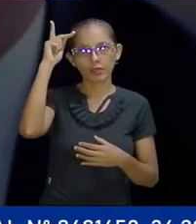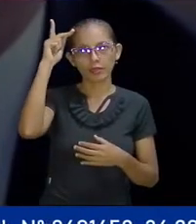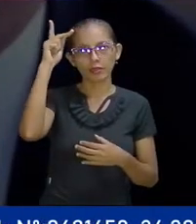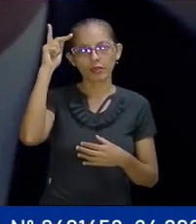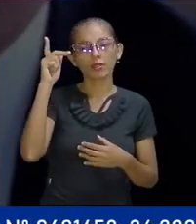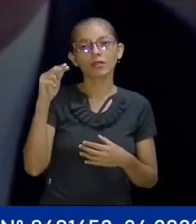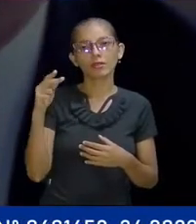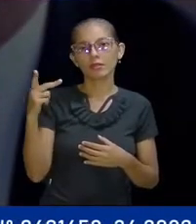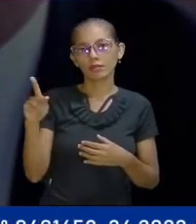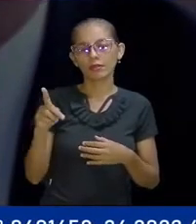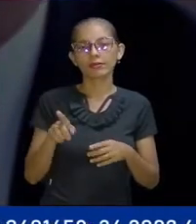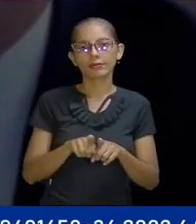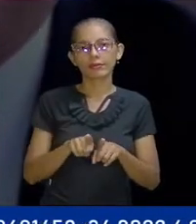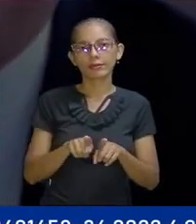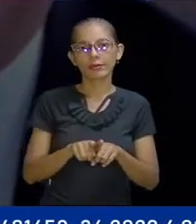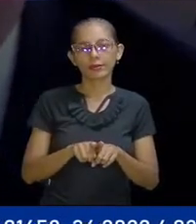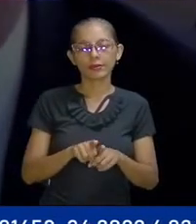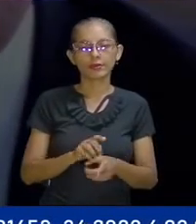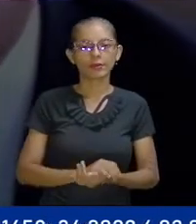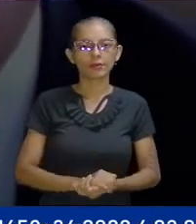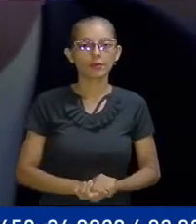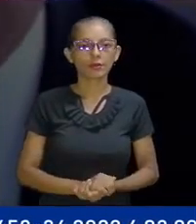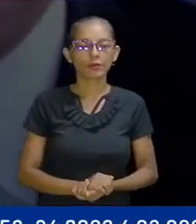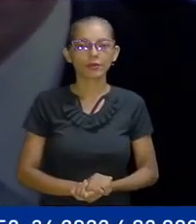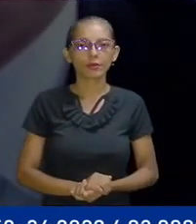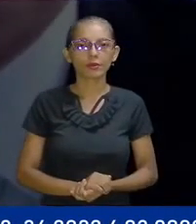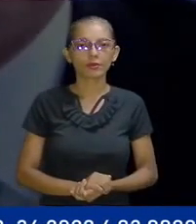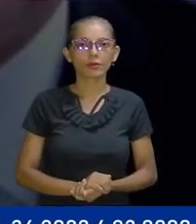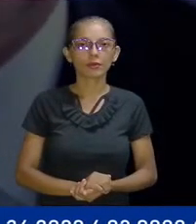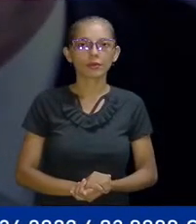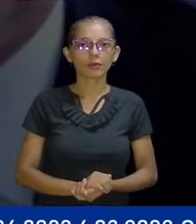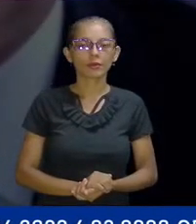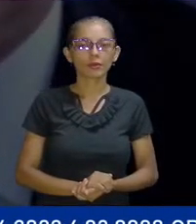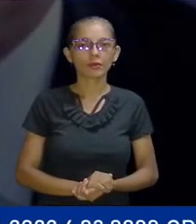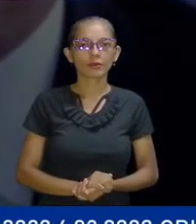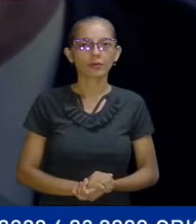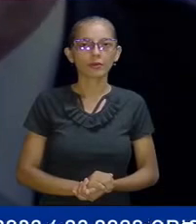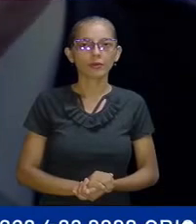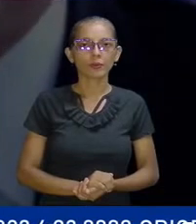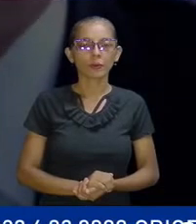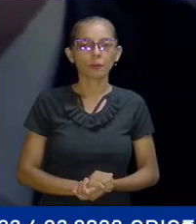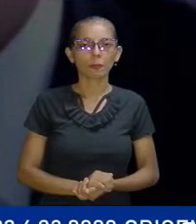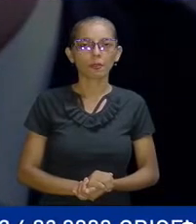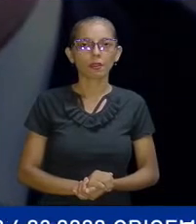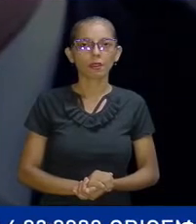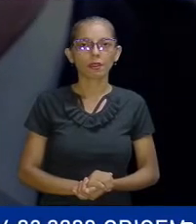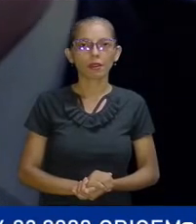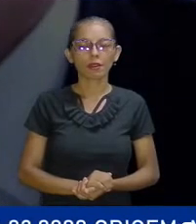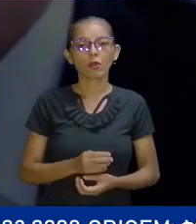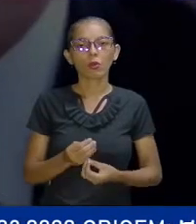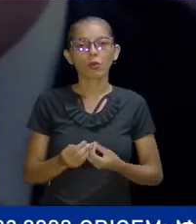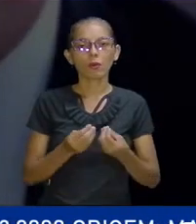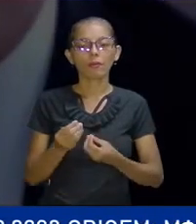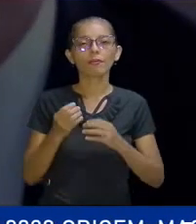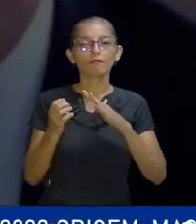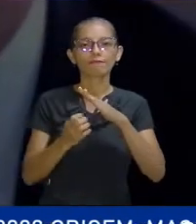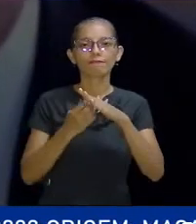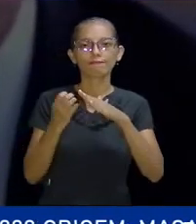da candidata eleita a deputada estadual. De forma que são empresas